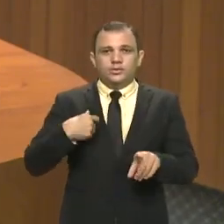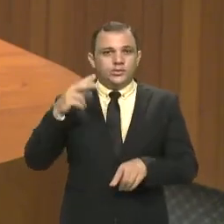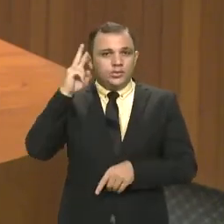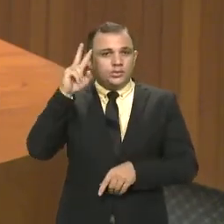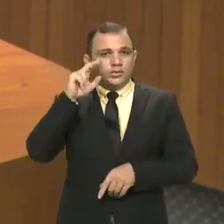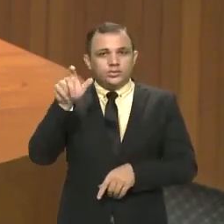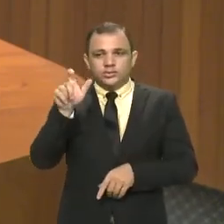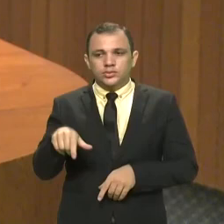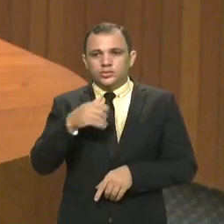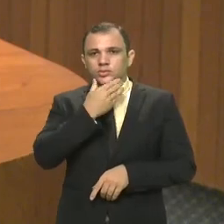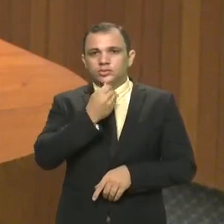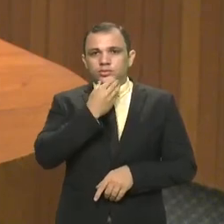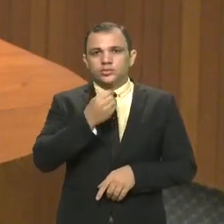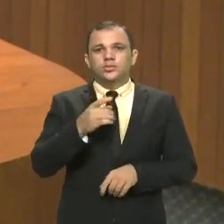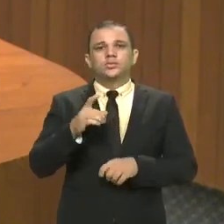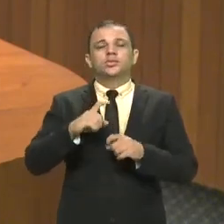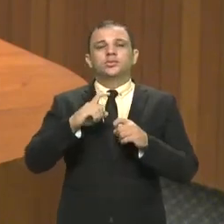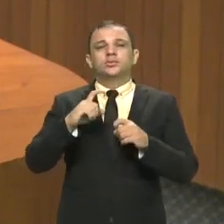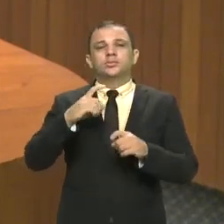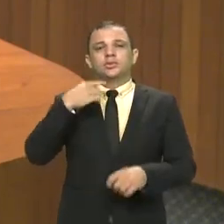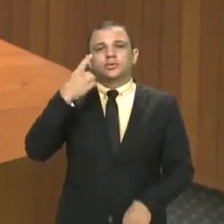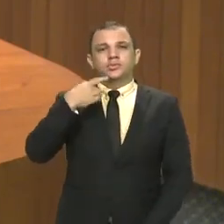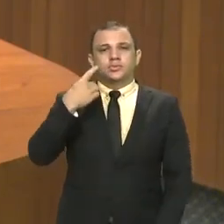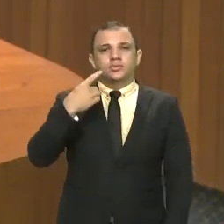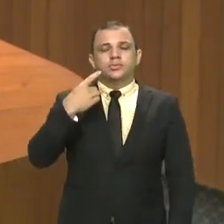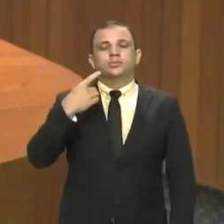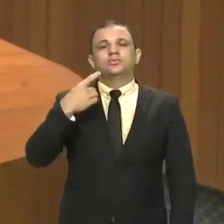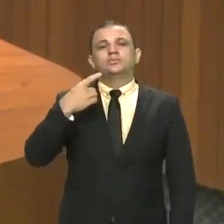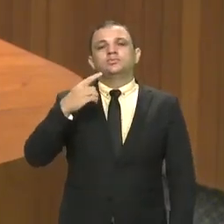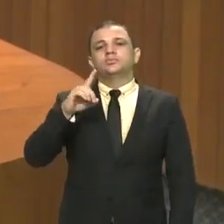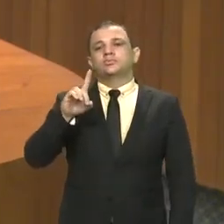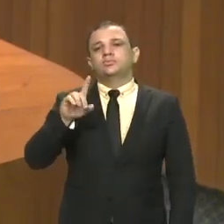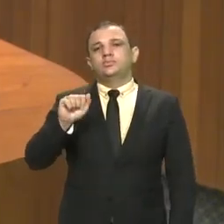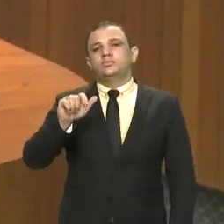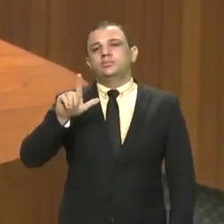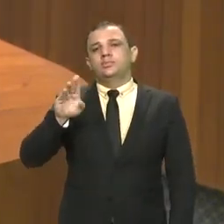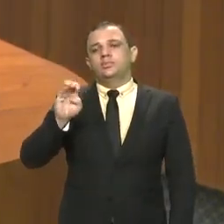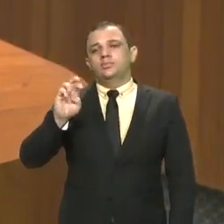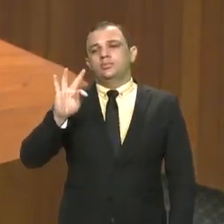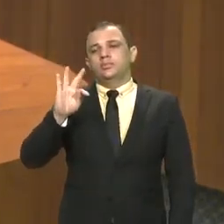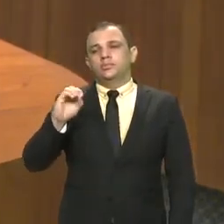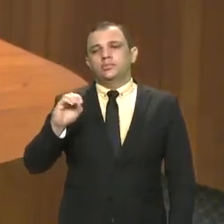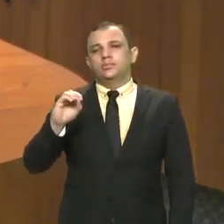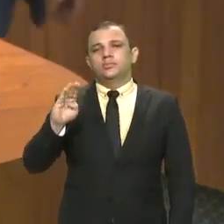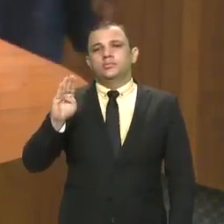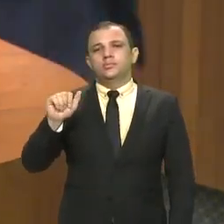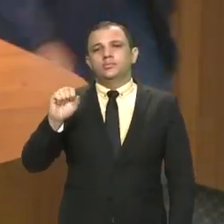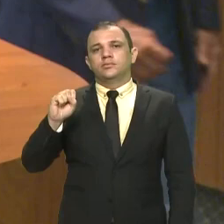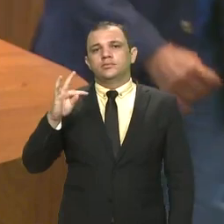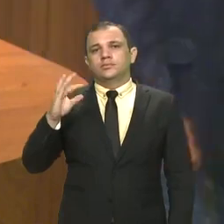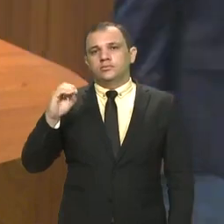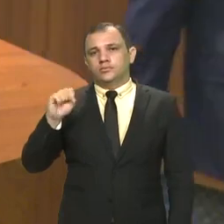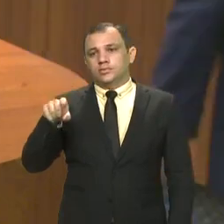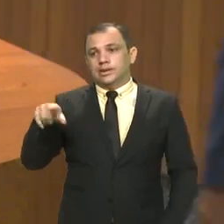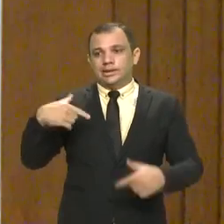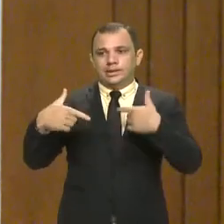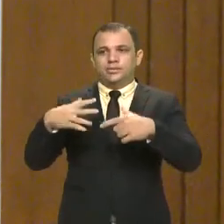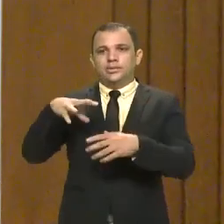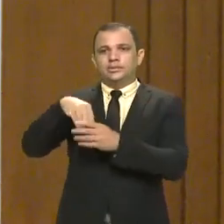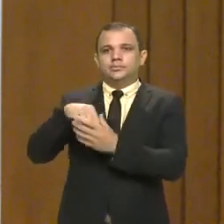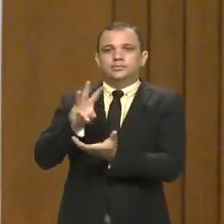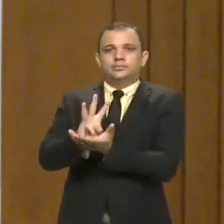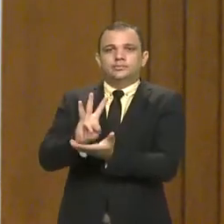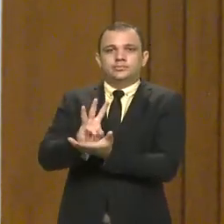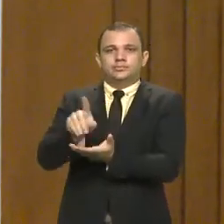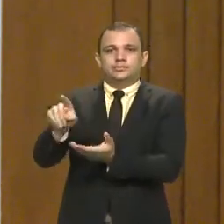Bastos, pelo brilhante trabalho que vem fazendo à frente da Defensoria Pública, expandindo cada vez mais os serviços da Defensoria